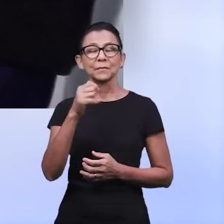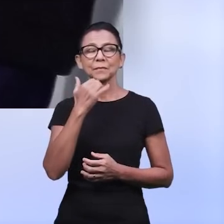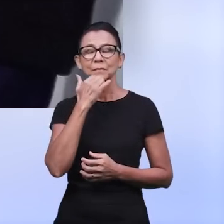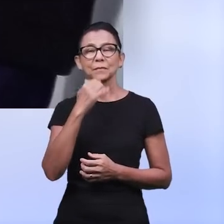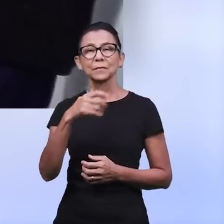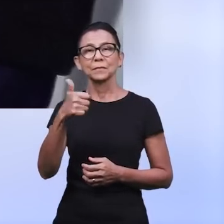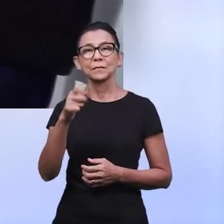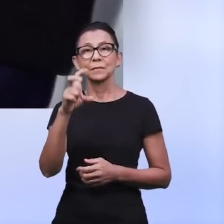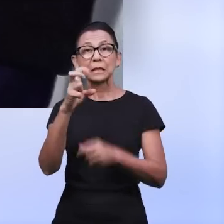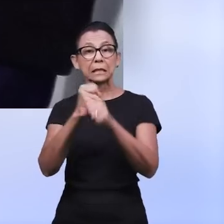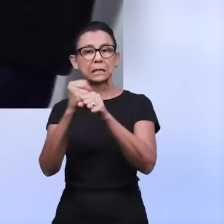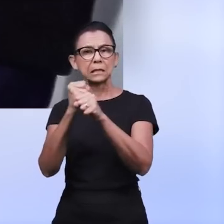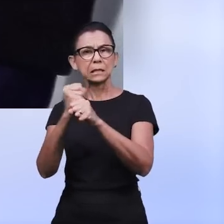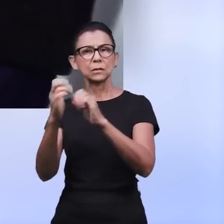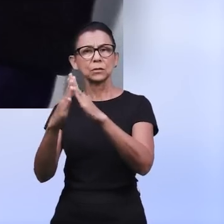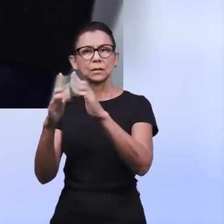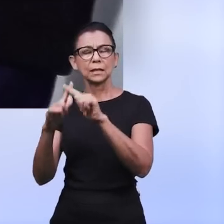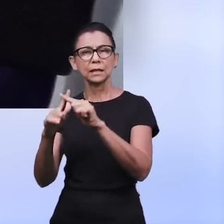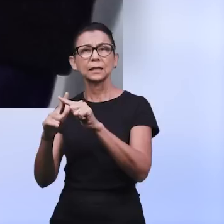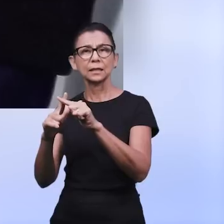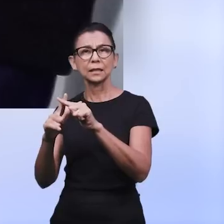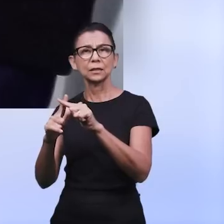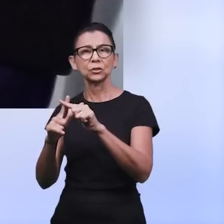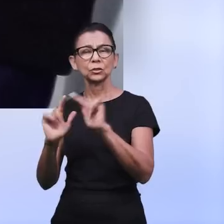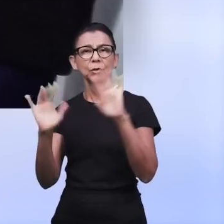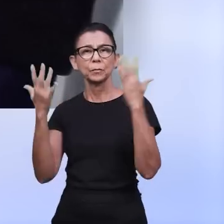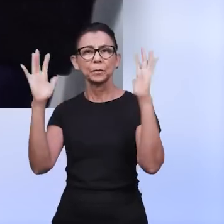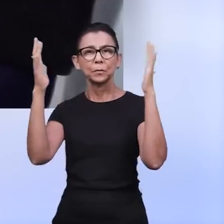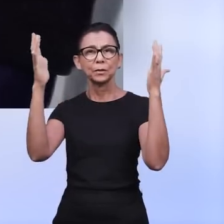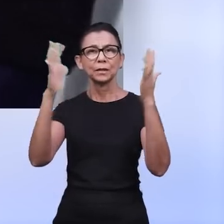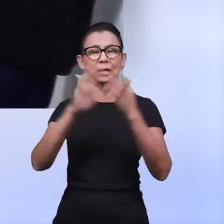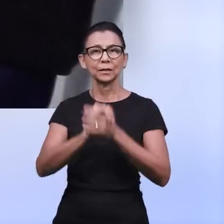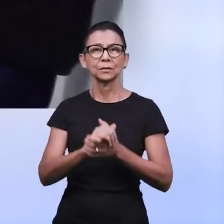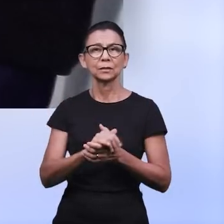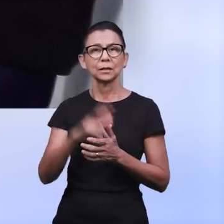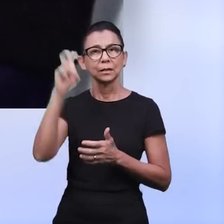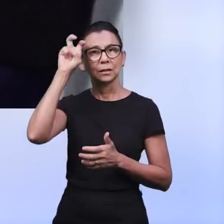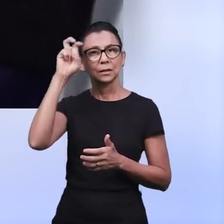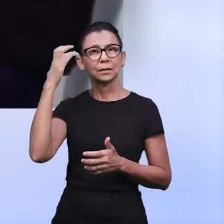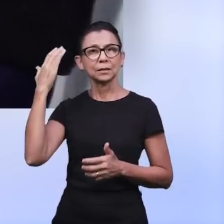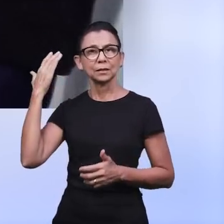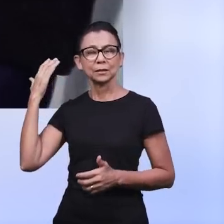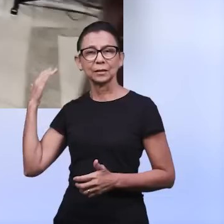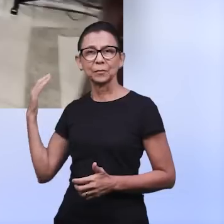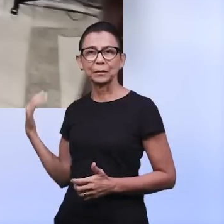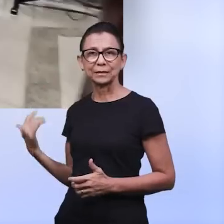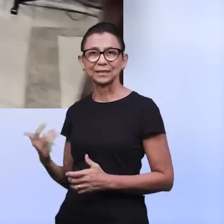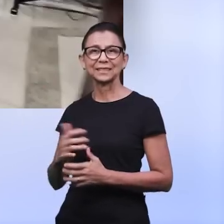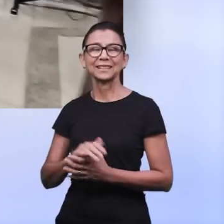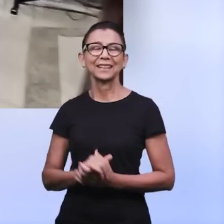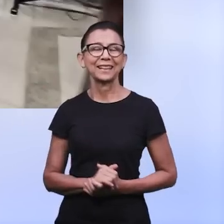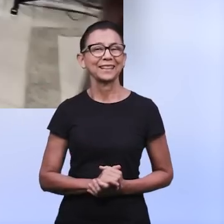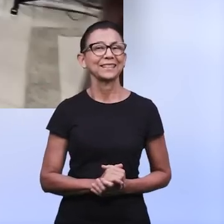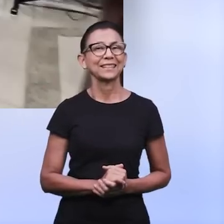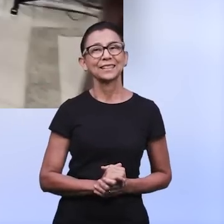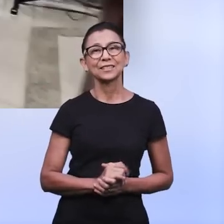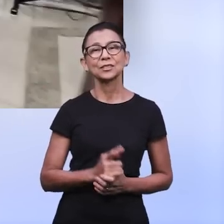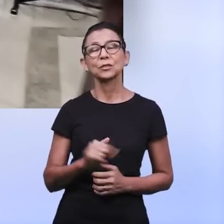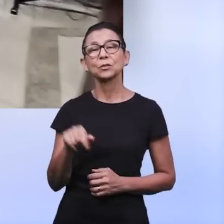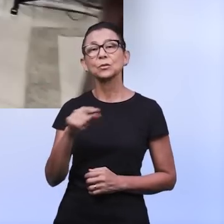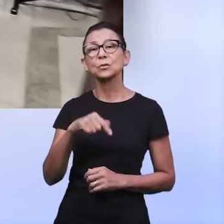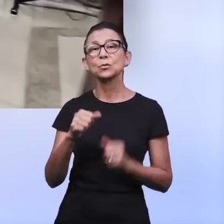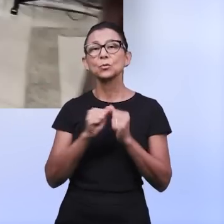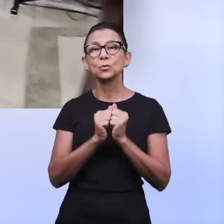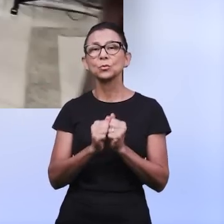última segunda-feira, uma vigília com ceia foi realizada para glorificar ao Senhor por esta grande